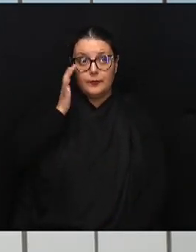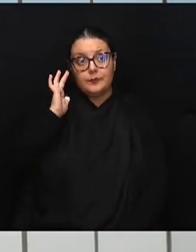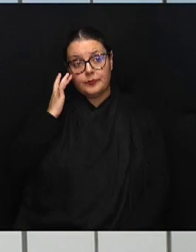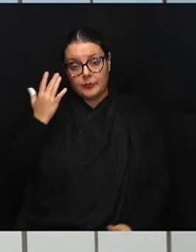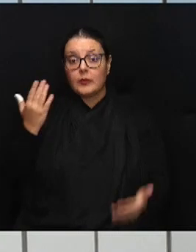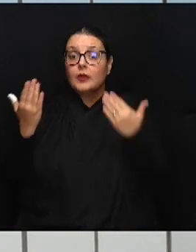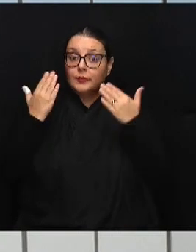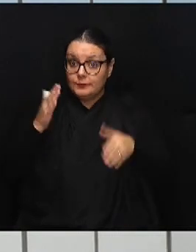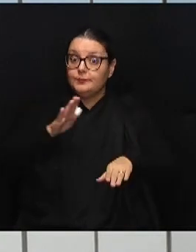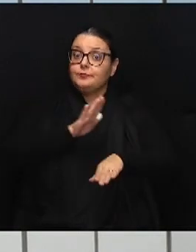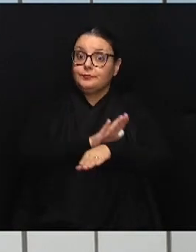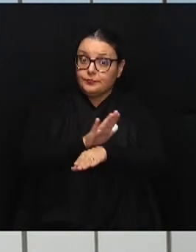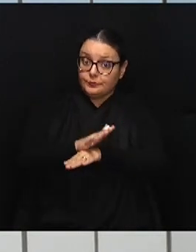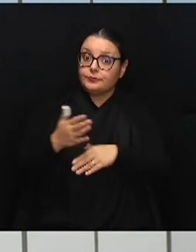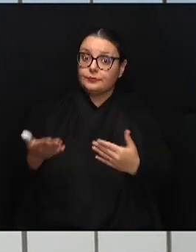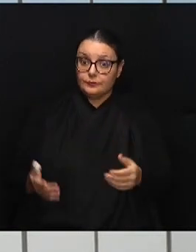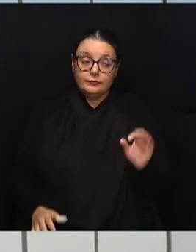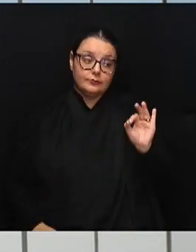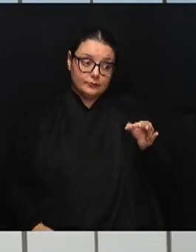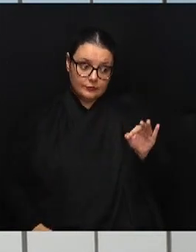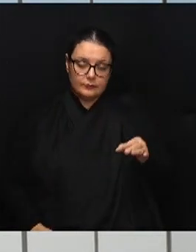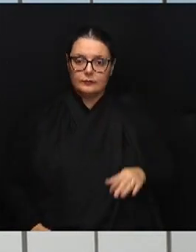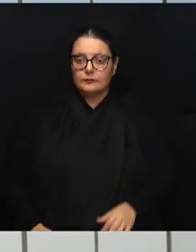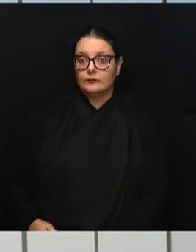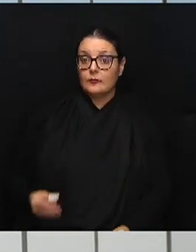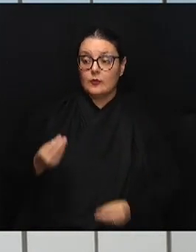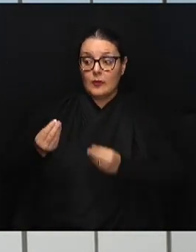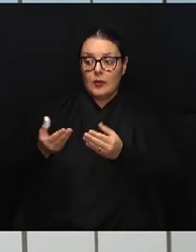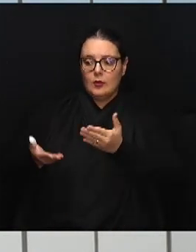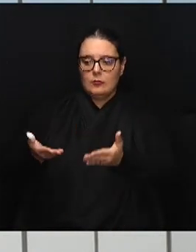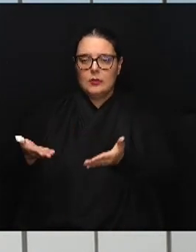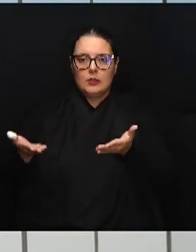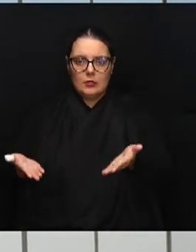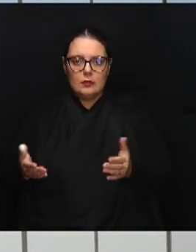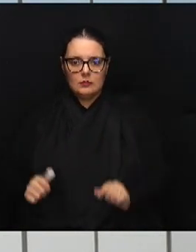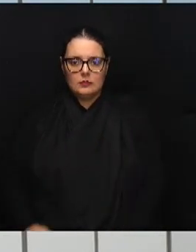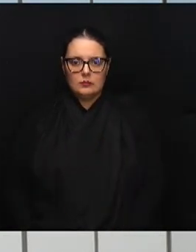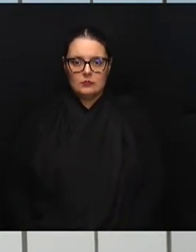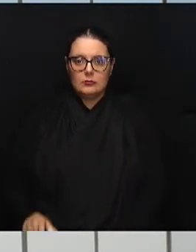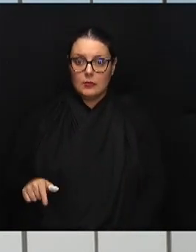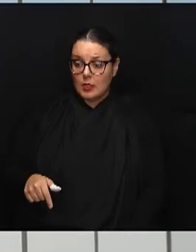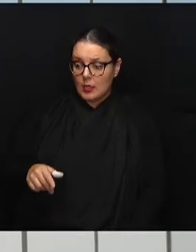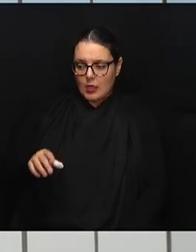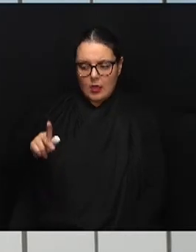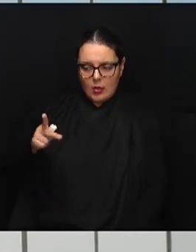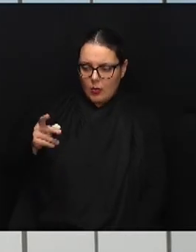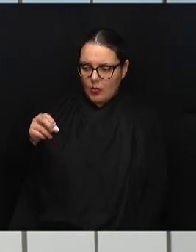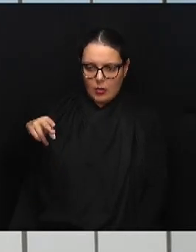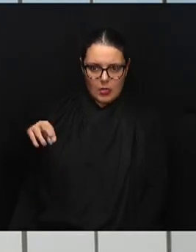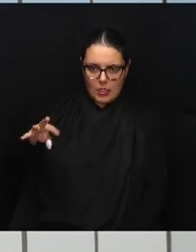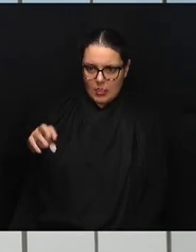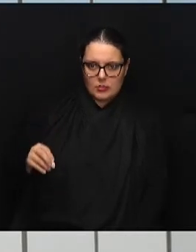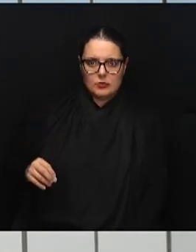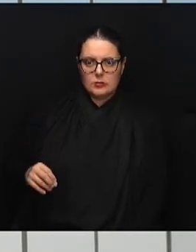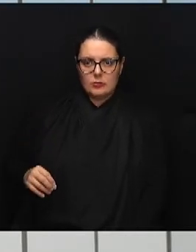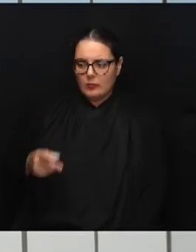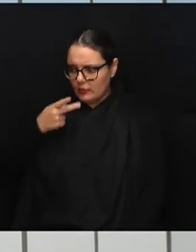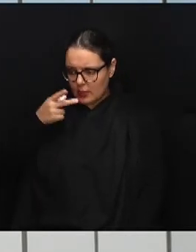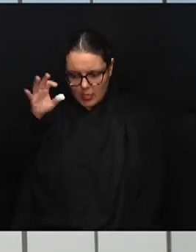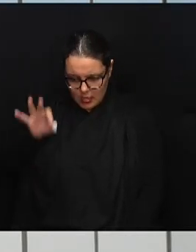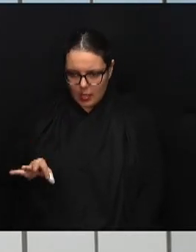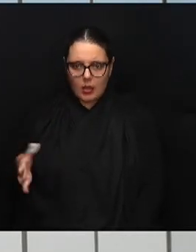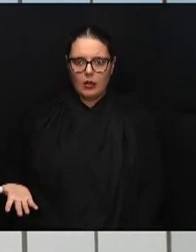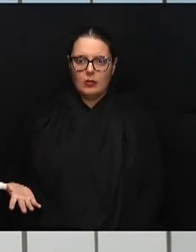ajudar bastante, que é como é que nós vamos lidar com isso, que é ser honesto, ser sincero, jogar limpo, né?